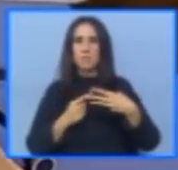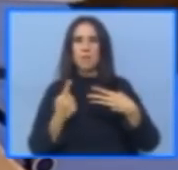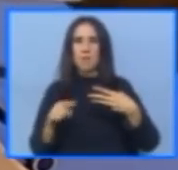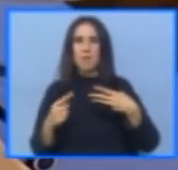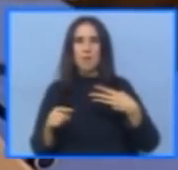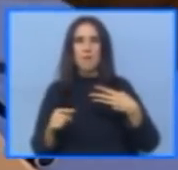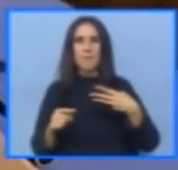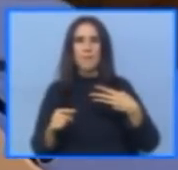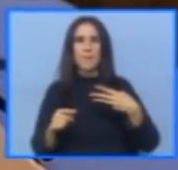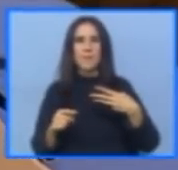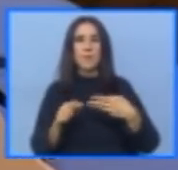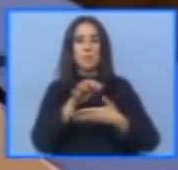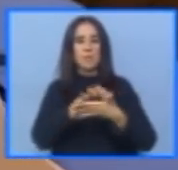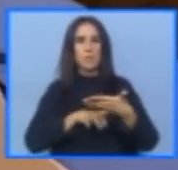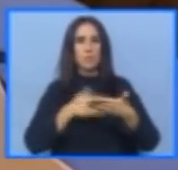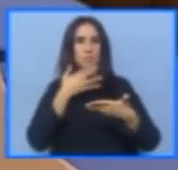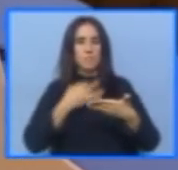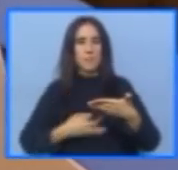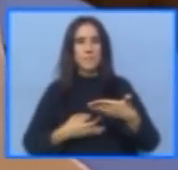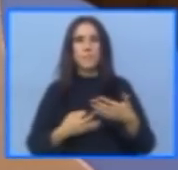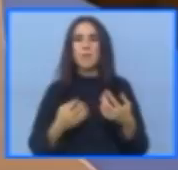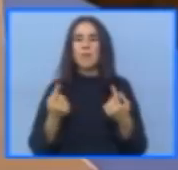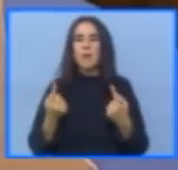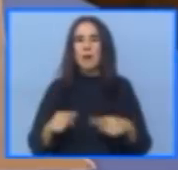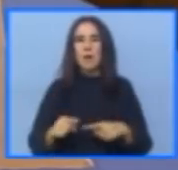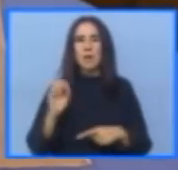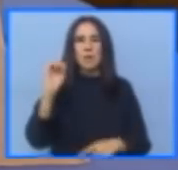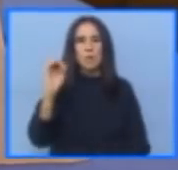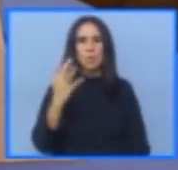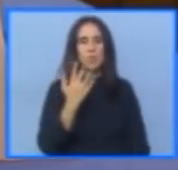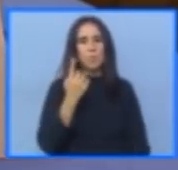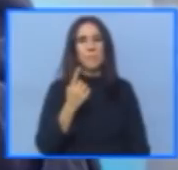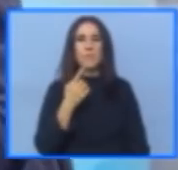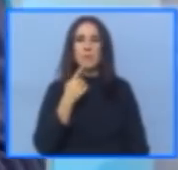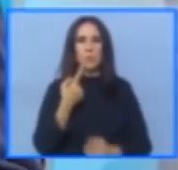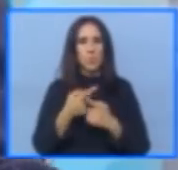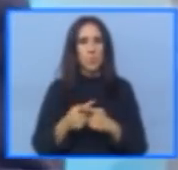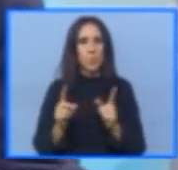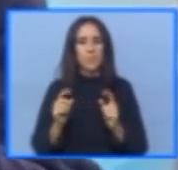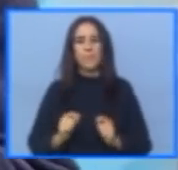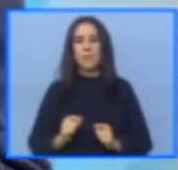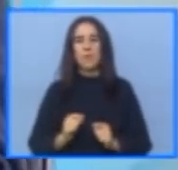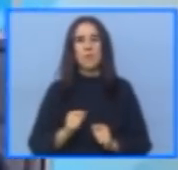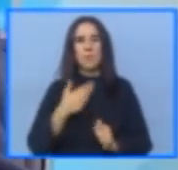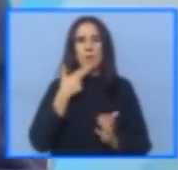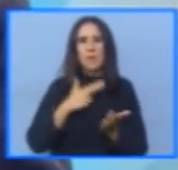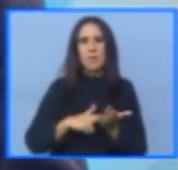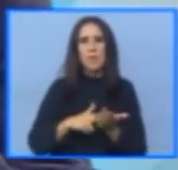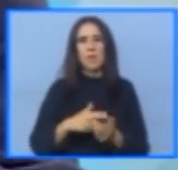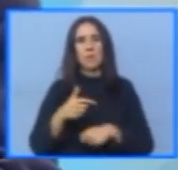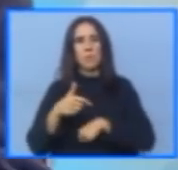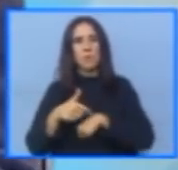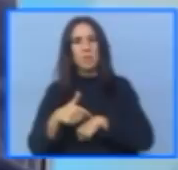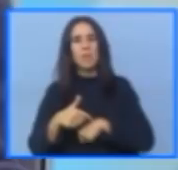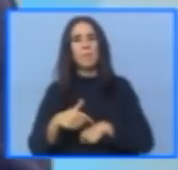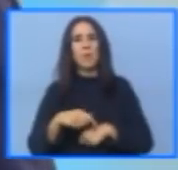em todos estes textos. Há uma luz, ou dito de outro modo, a realidade, o tempo